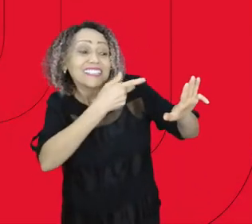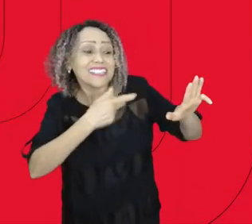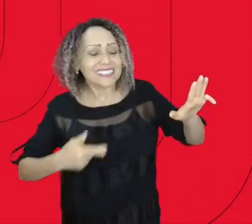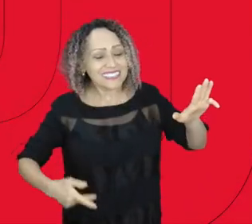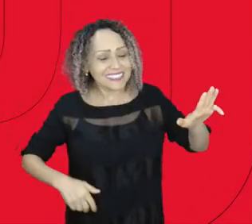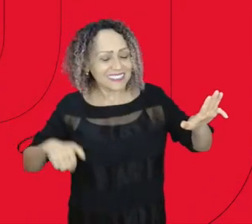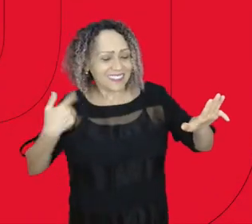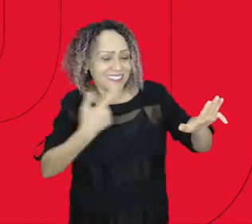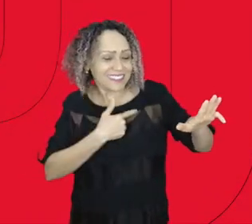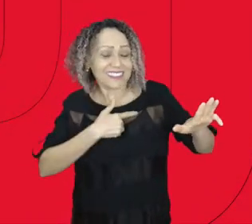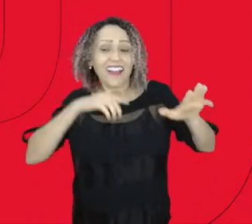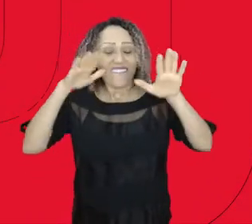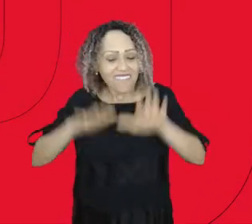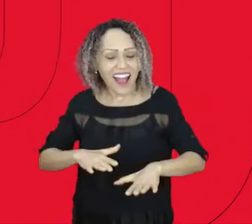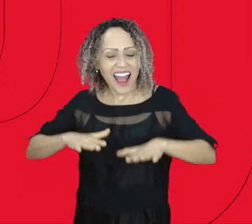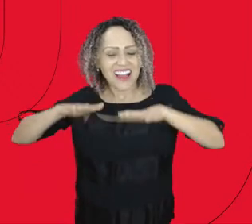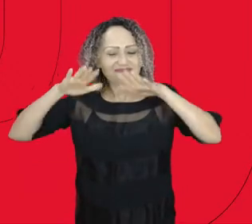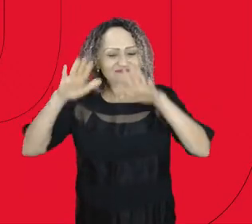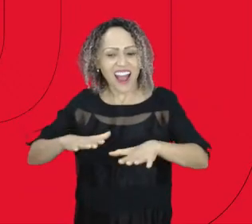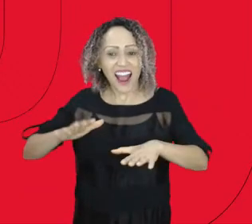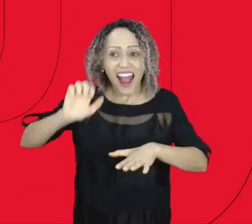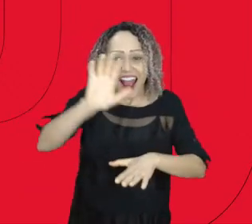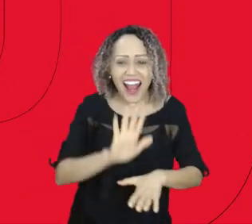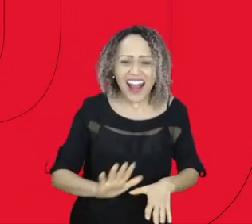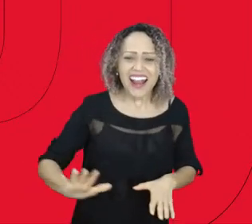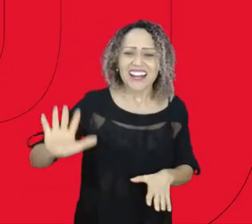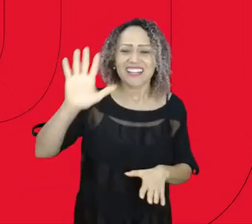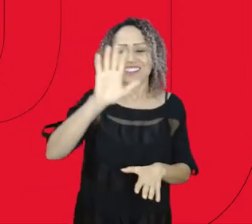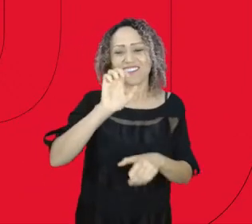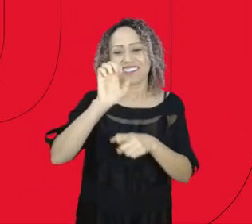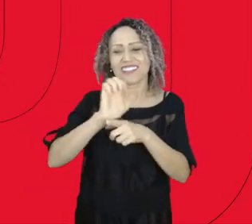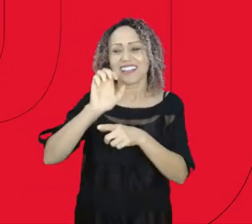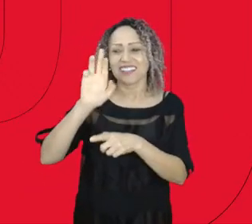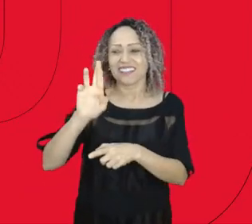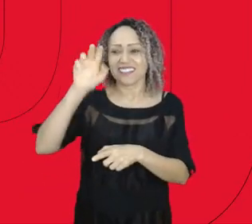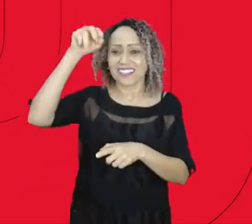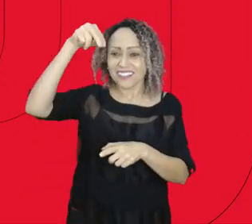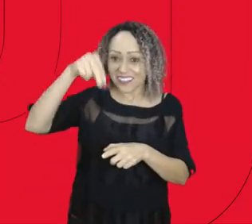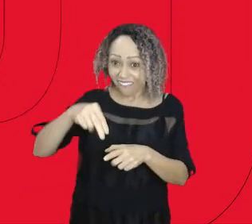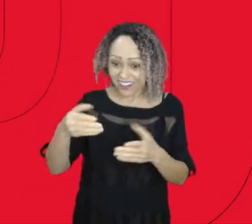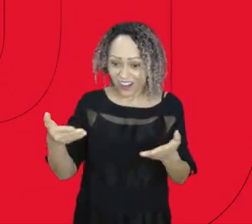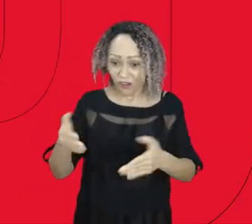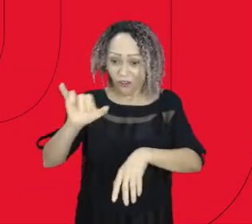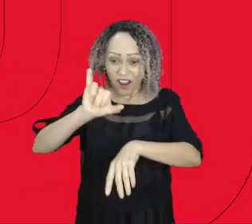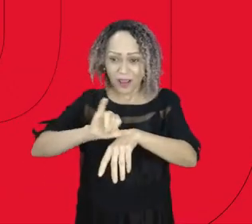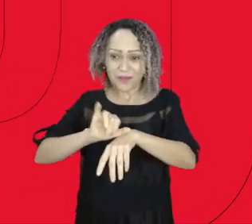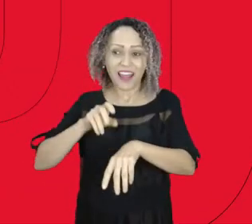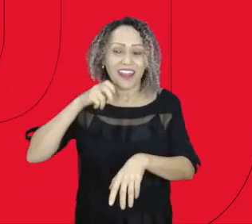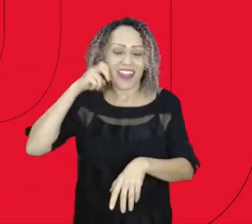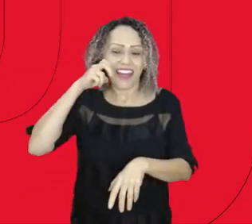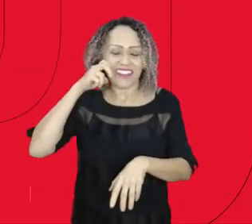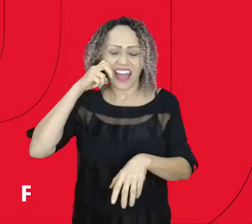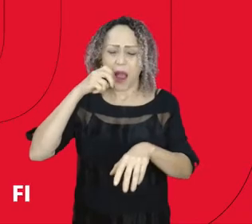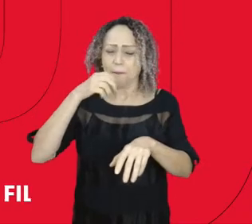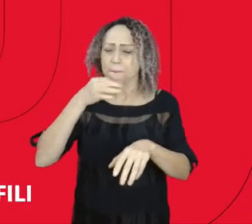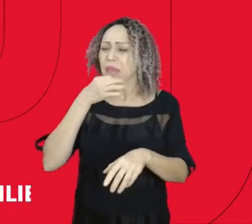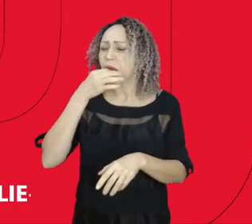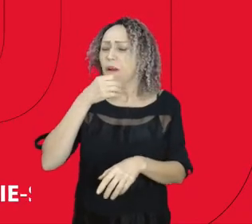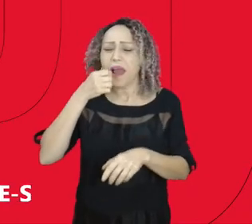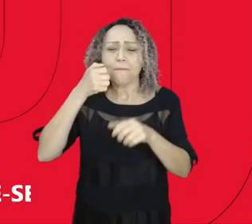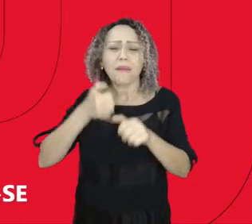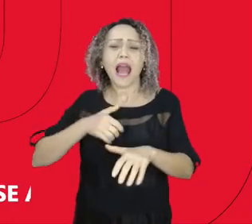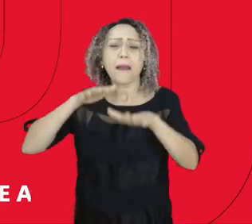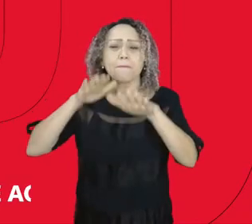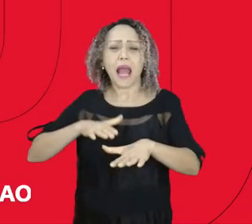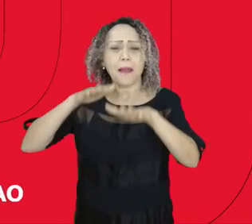continuamos mobilizados em todo o Rio Grande do Norte, hoje Natal, panfletaço, adesivaço, em todas